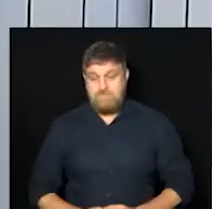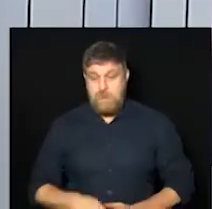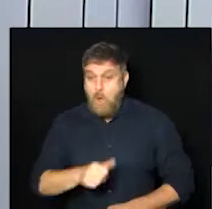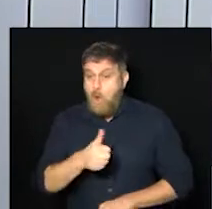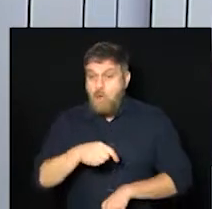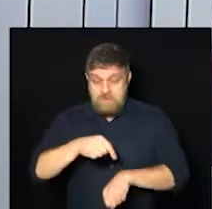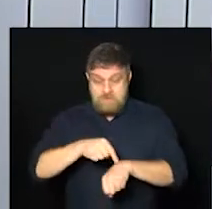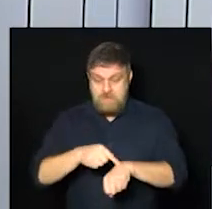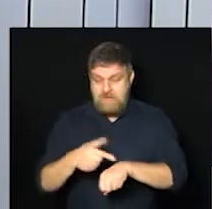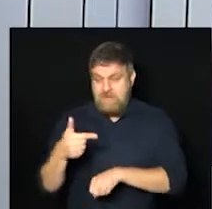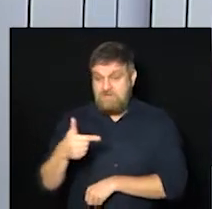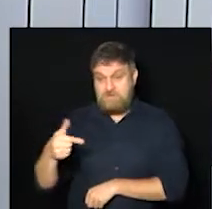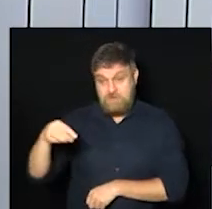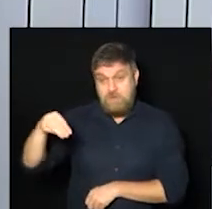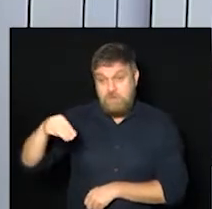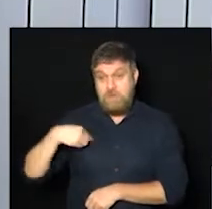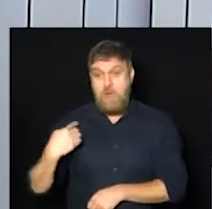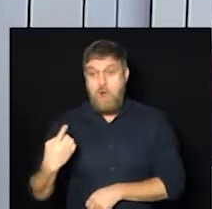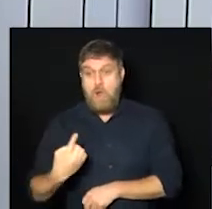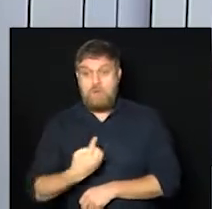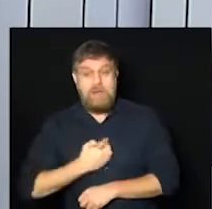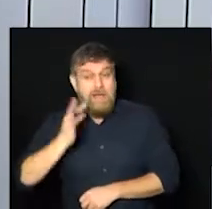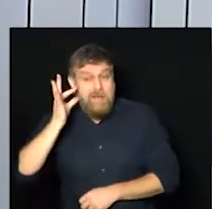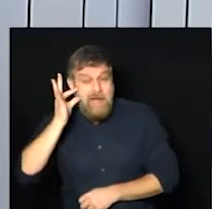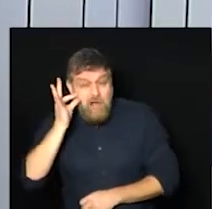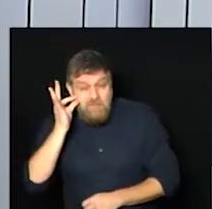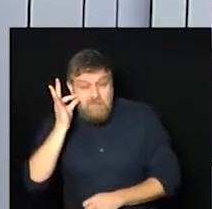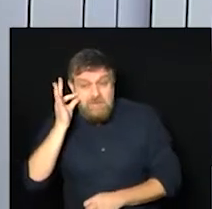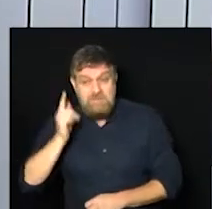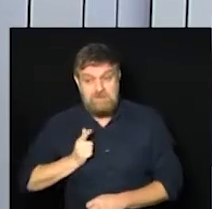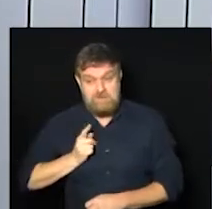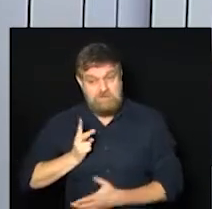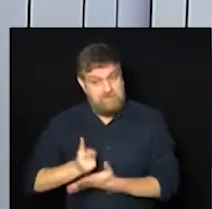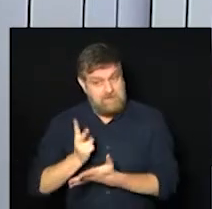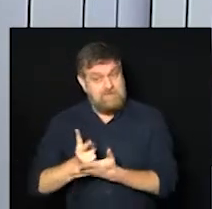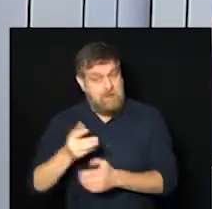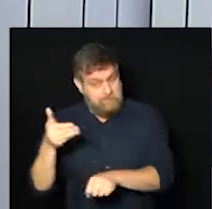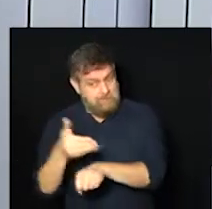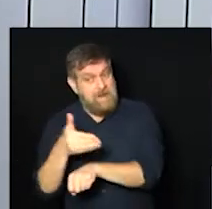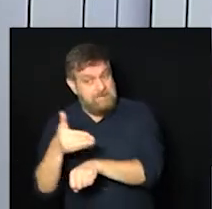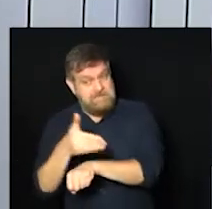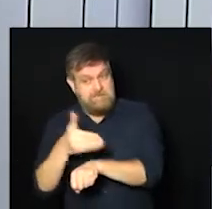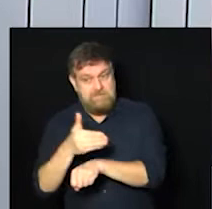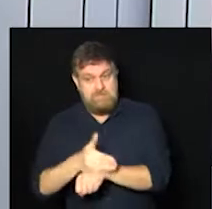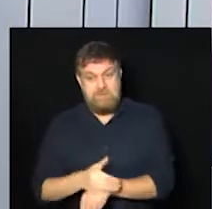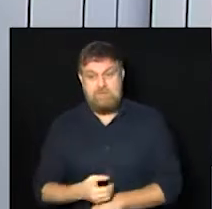Horas e 22 minutos, nós estamos ao vivo, continue participando em